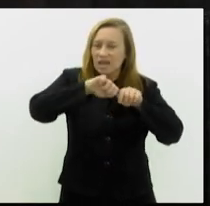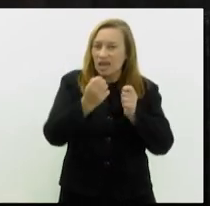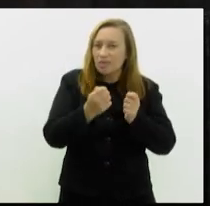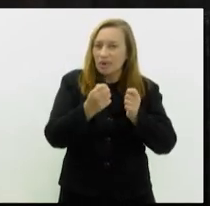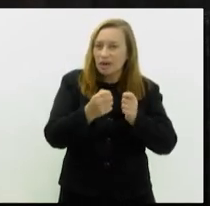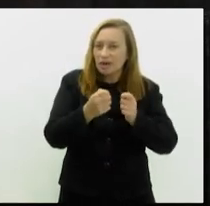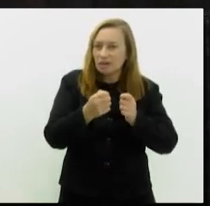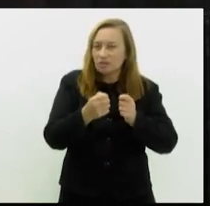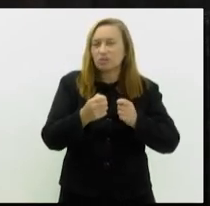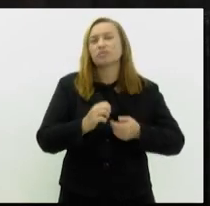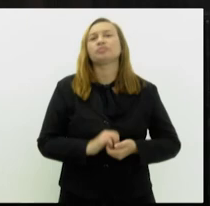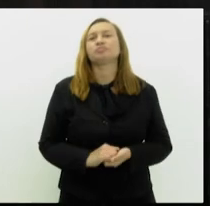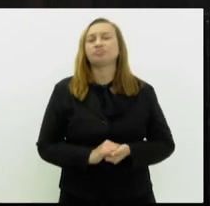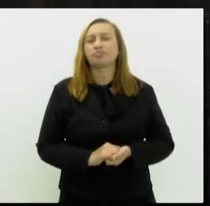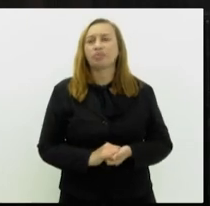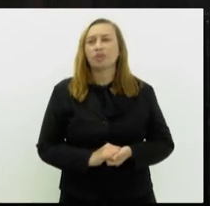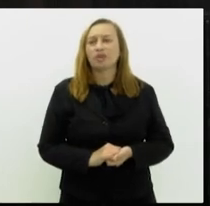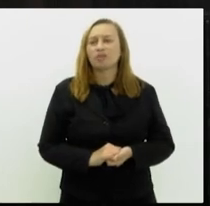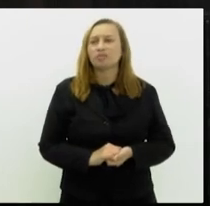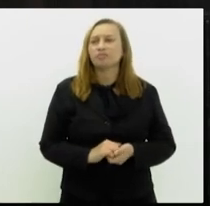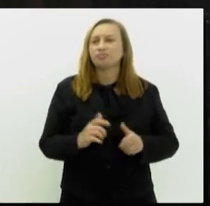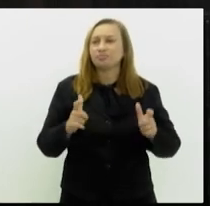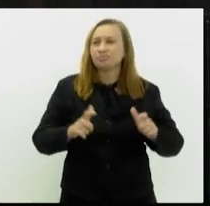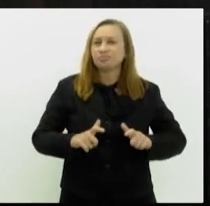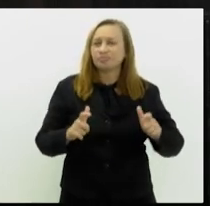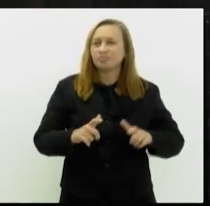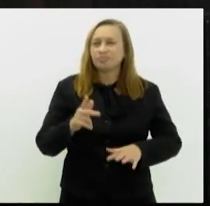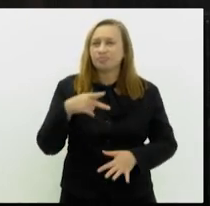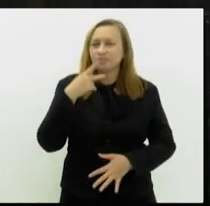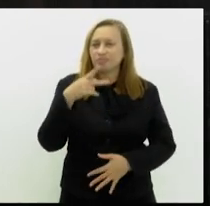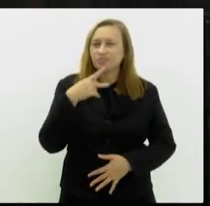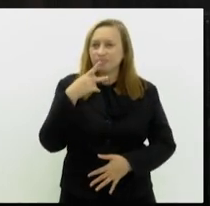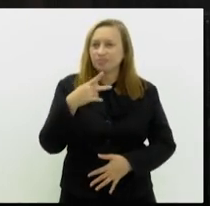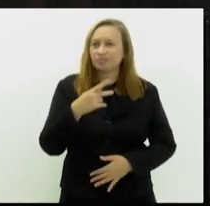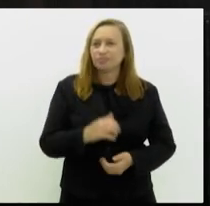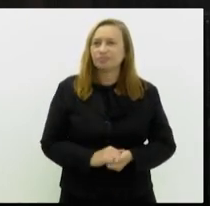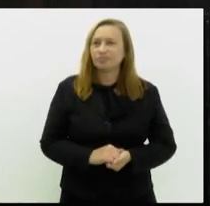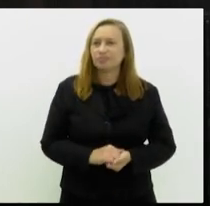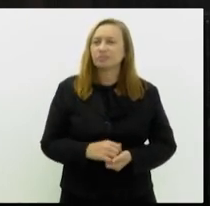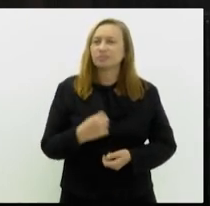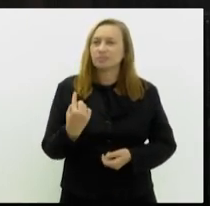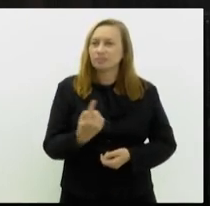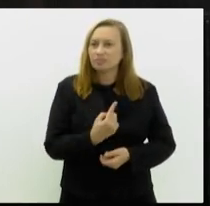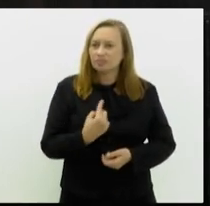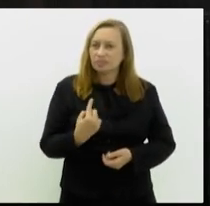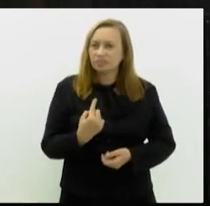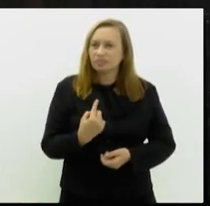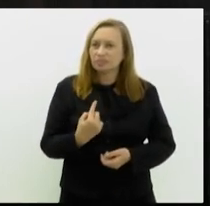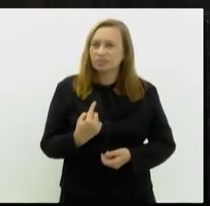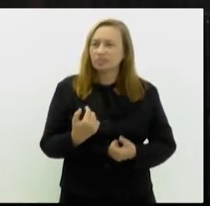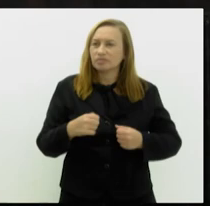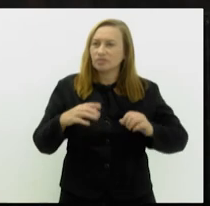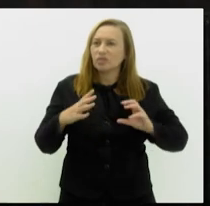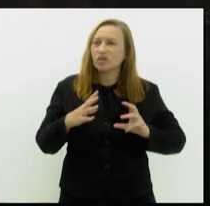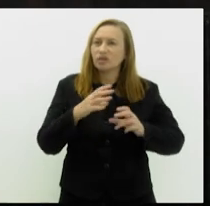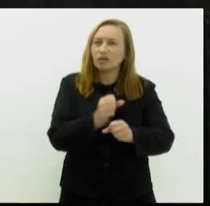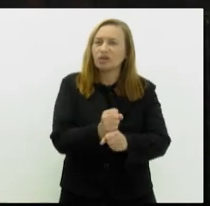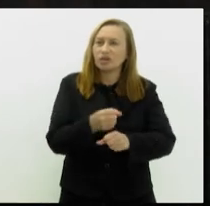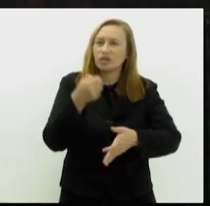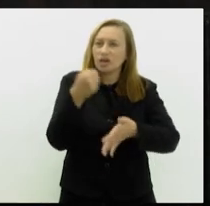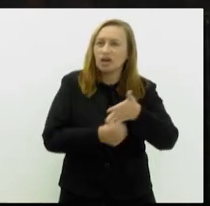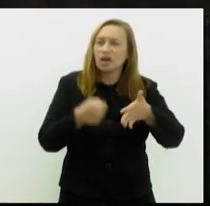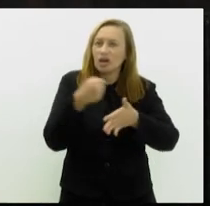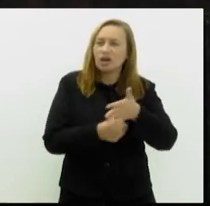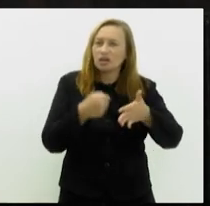os atendiam. Uso esse espaço para dizer que nós devíamos nos somar à luta da